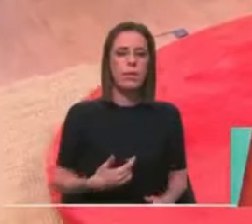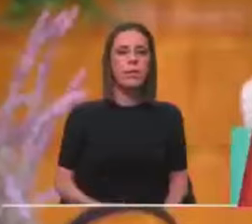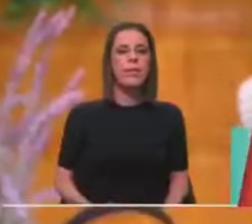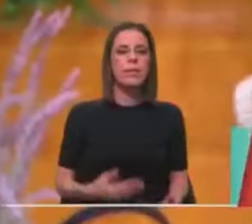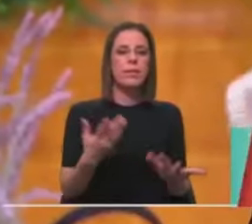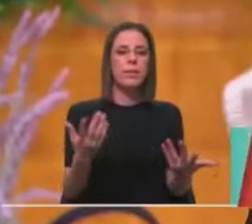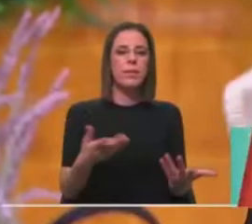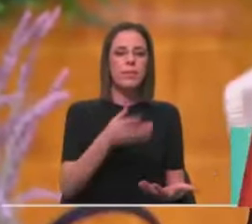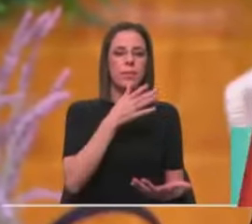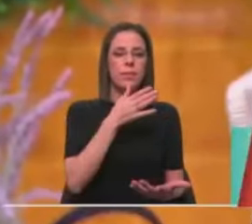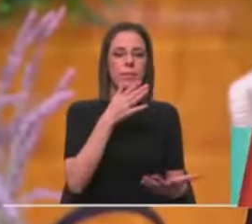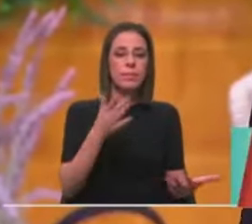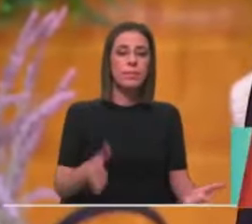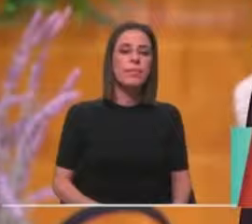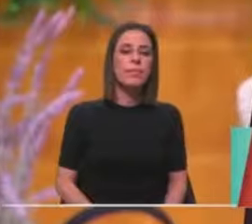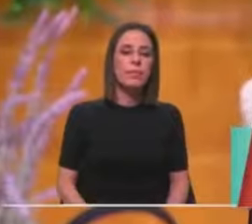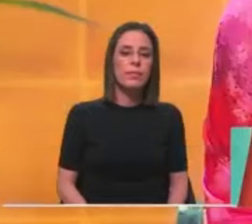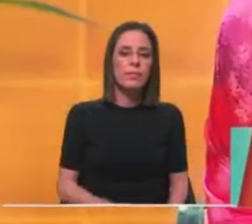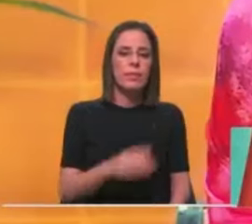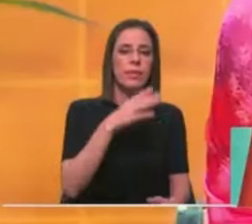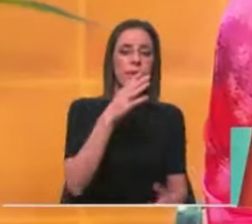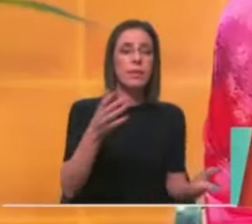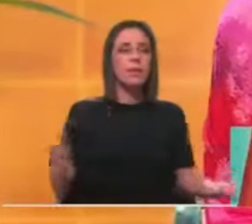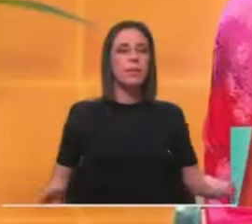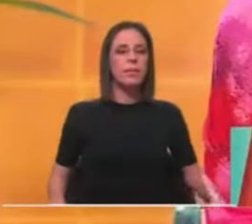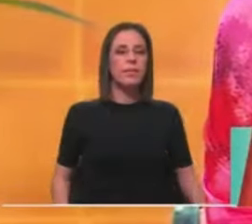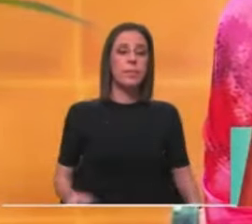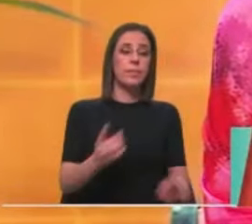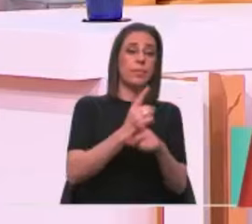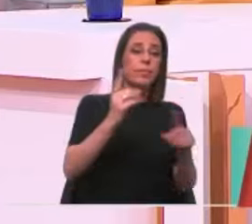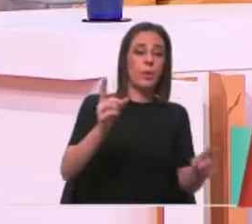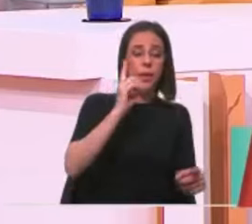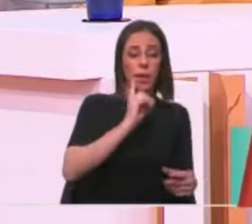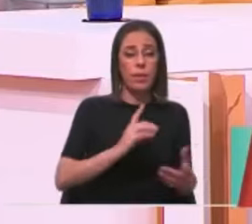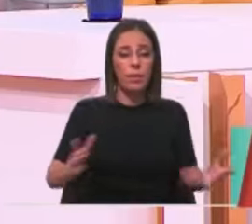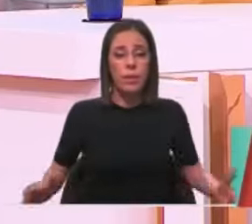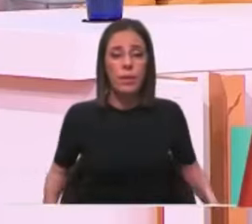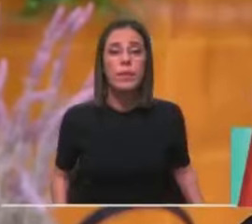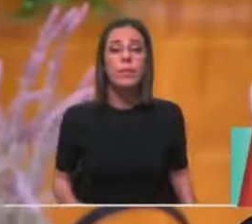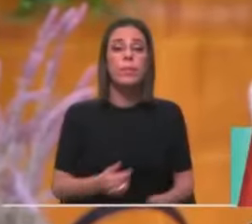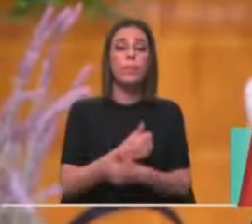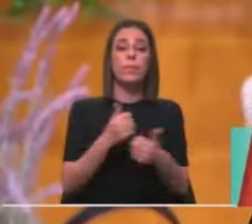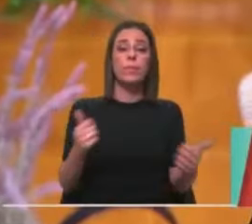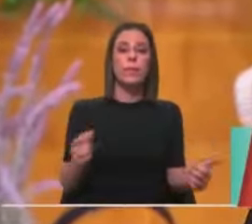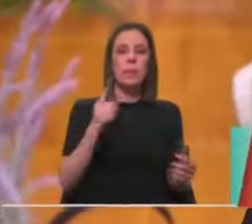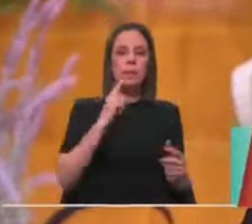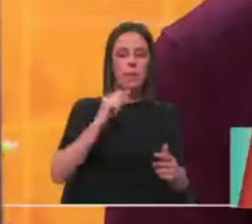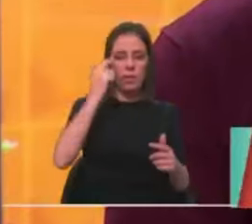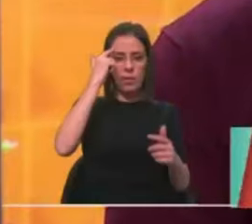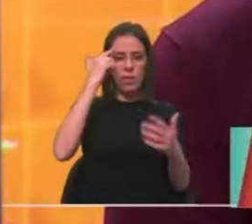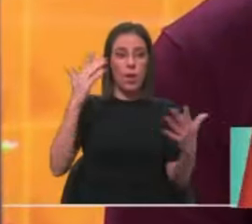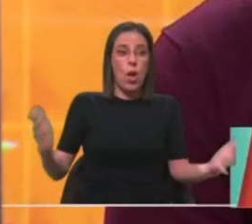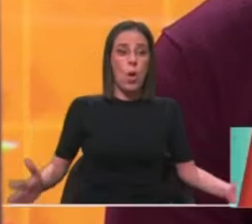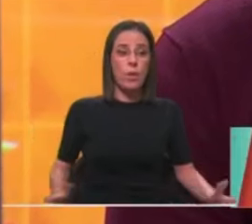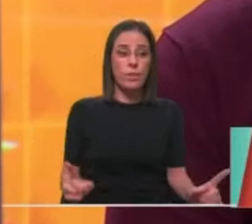fazia aqueles discursos gigantes a dizer porque as raparigas estiveram muito bem e ela ficava louca.